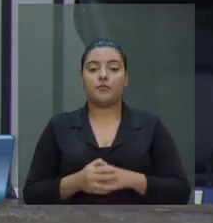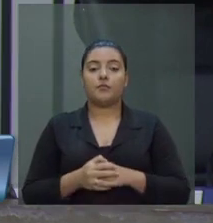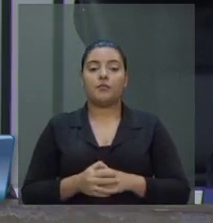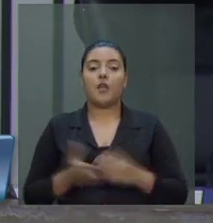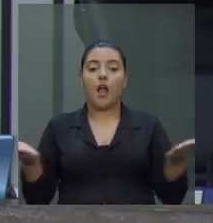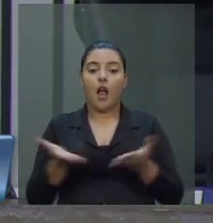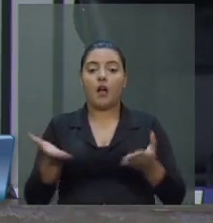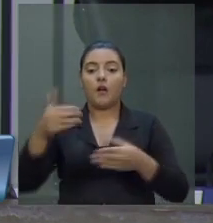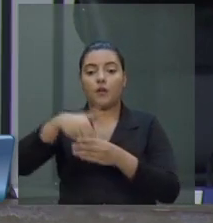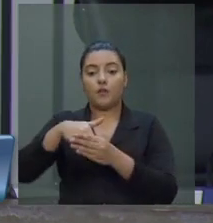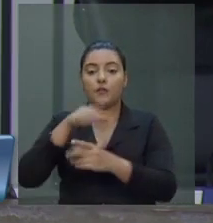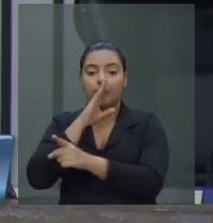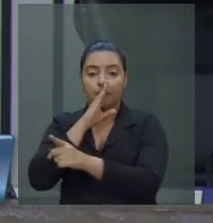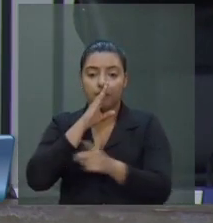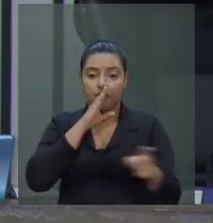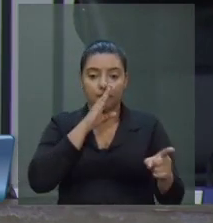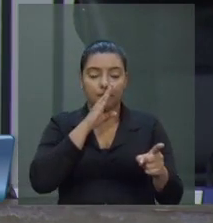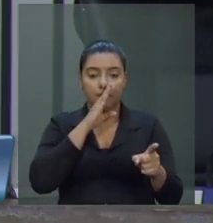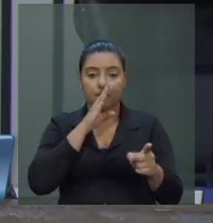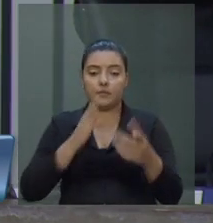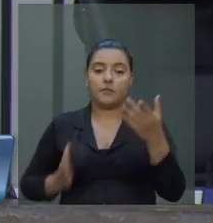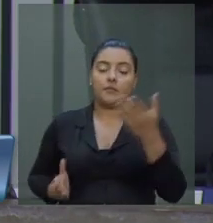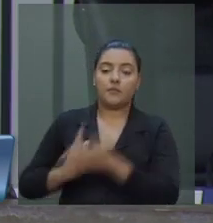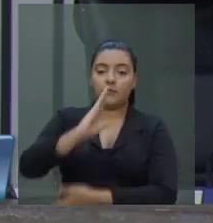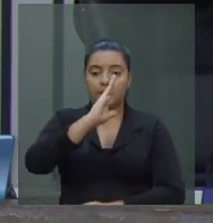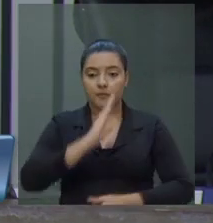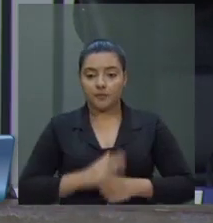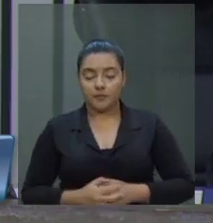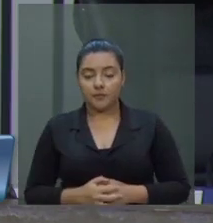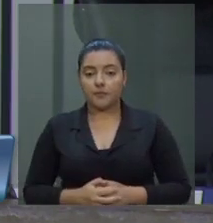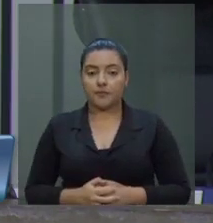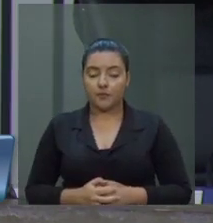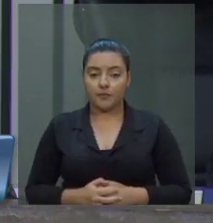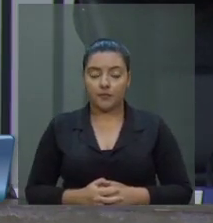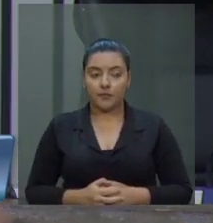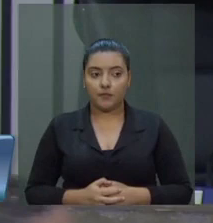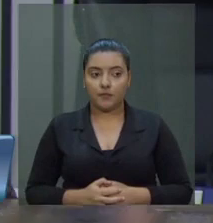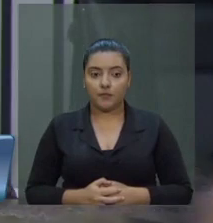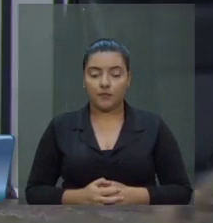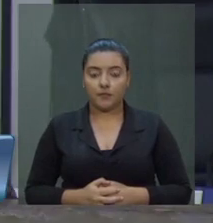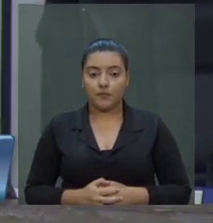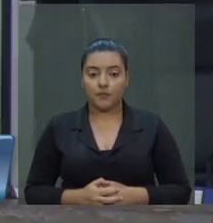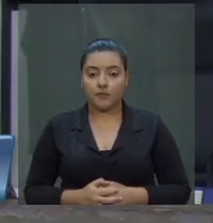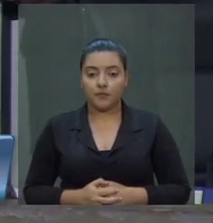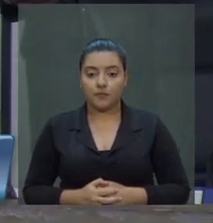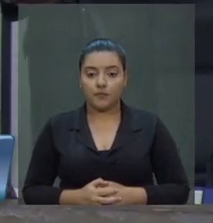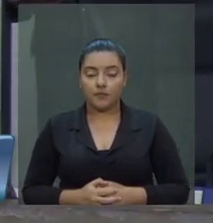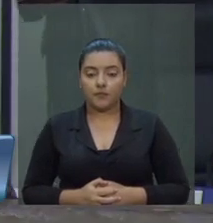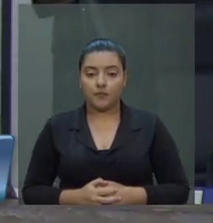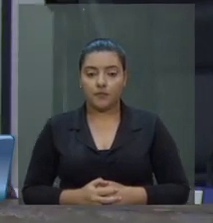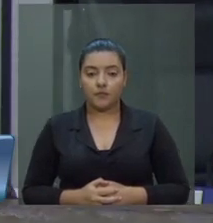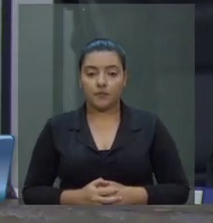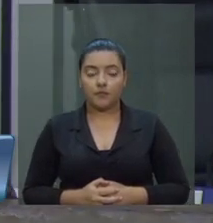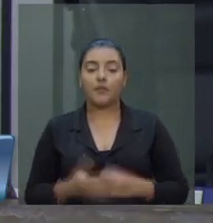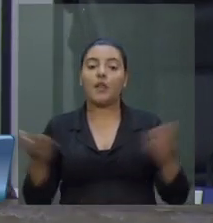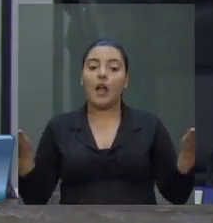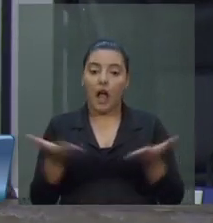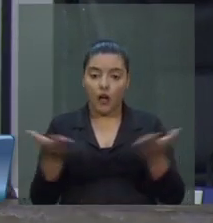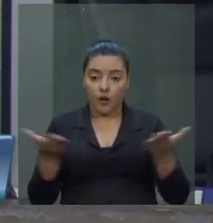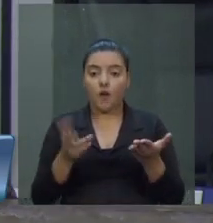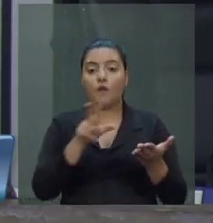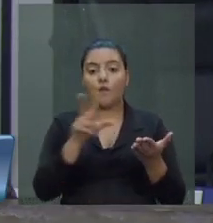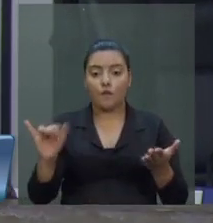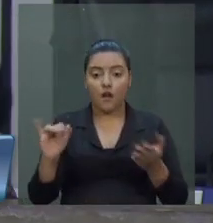Em votação. Aqueles que aprovam, permaneçam como está. Aprovada as matérias. Aí